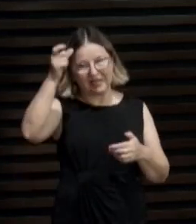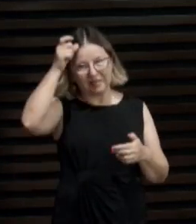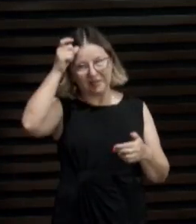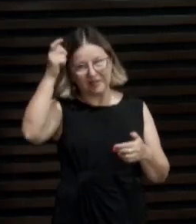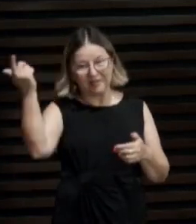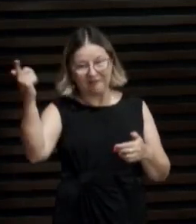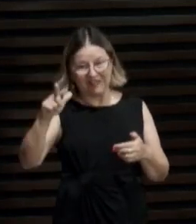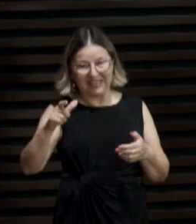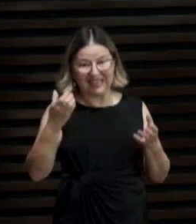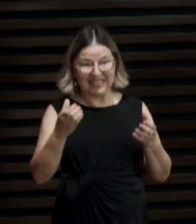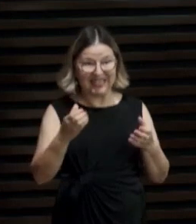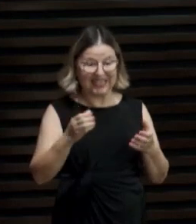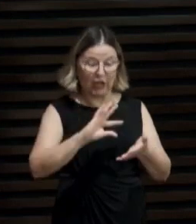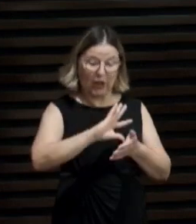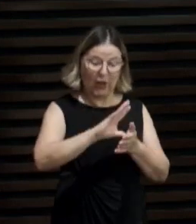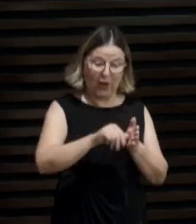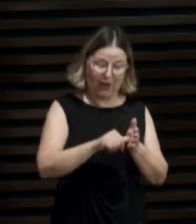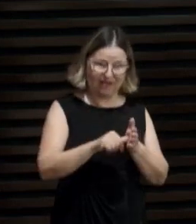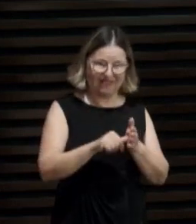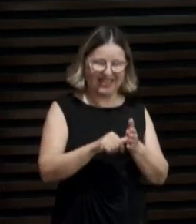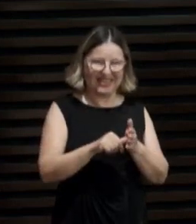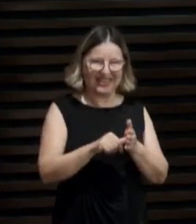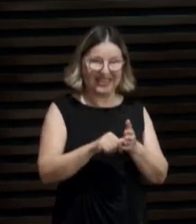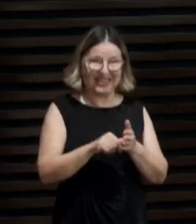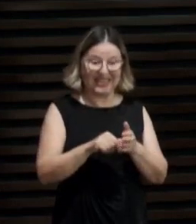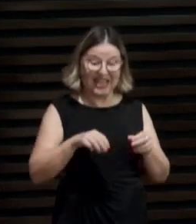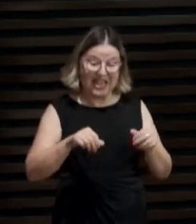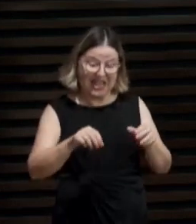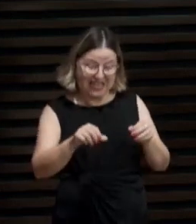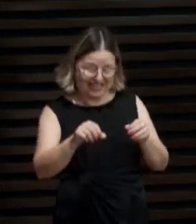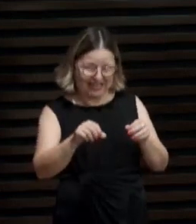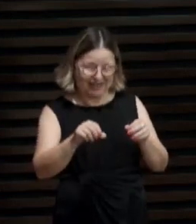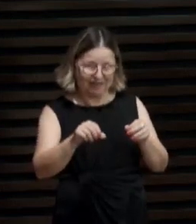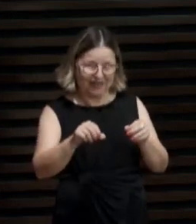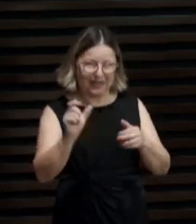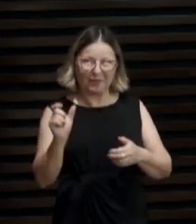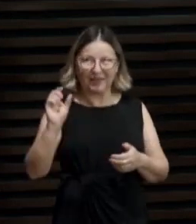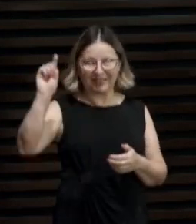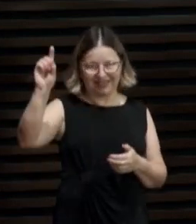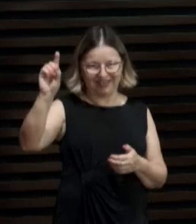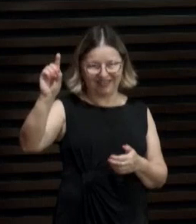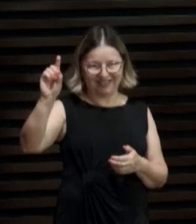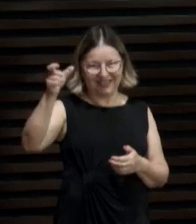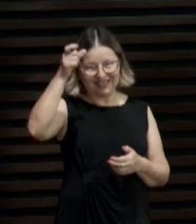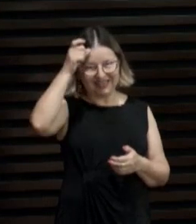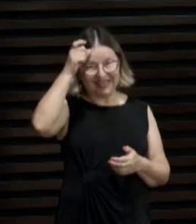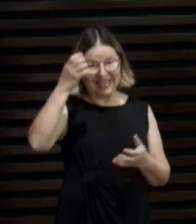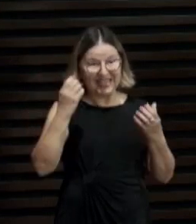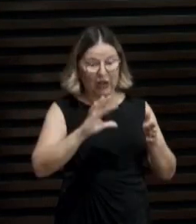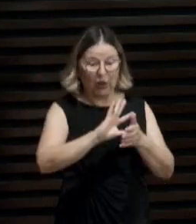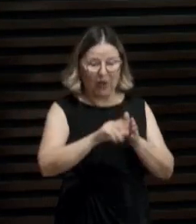sementes que caíram à beira do caminho, e as pessoas ouvem a palavra, mas Satanás tira a palavra delas